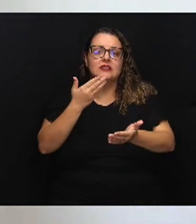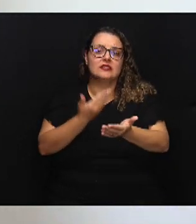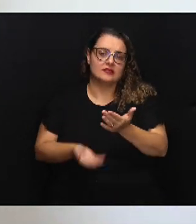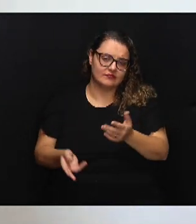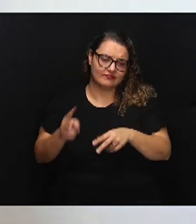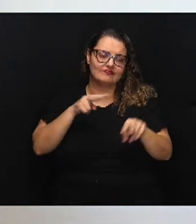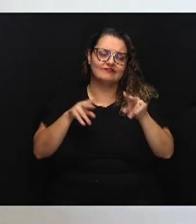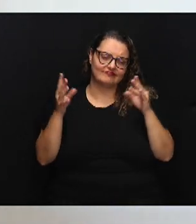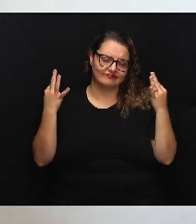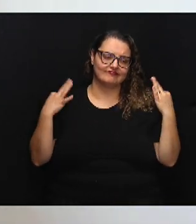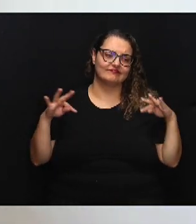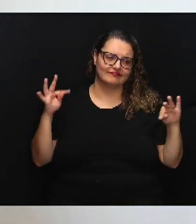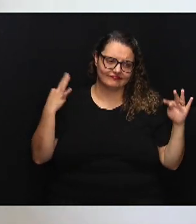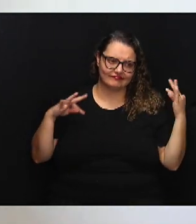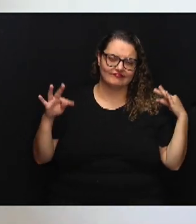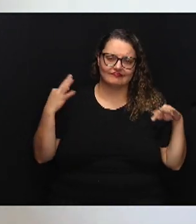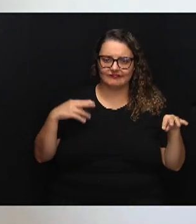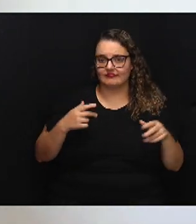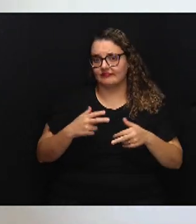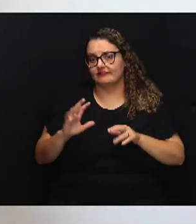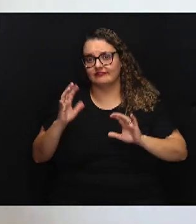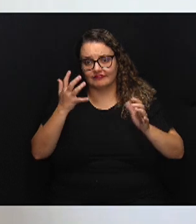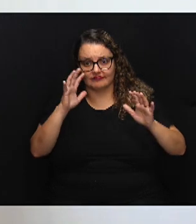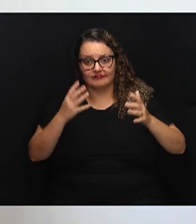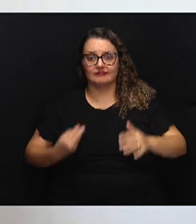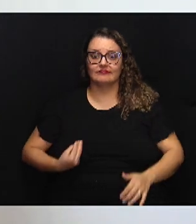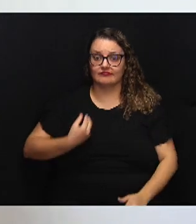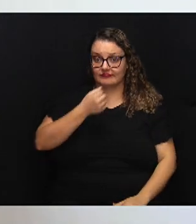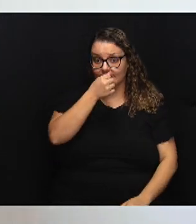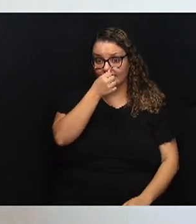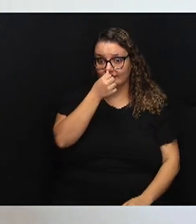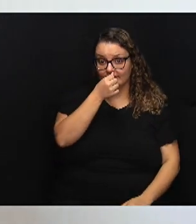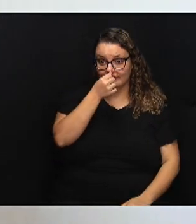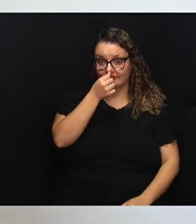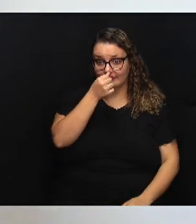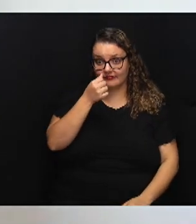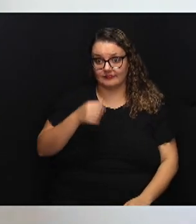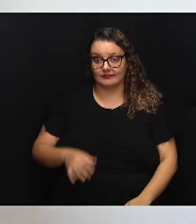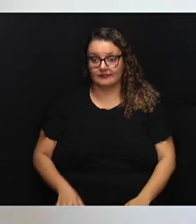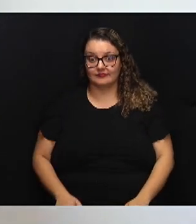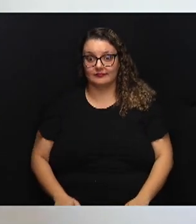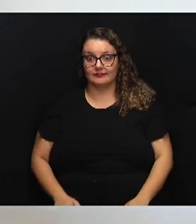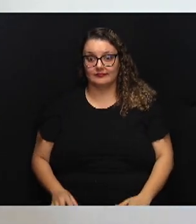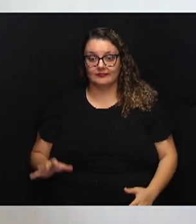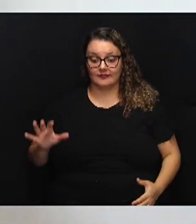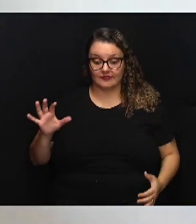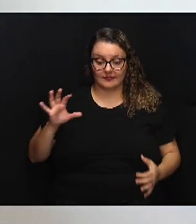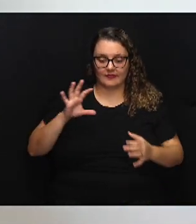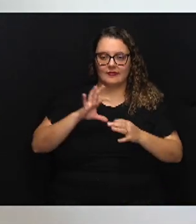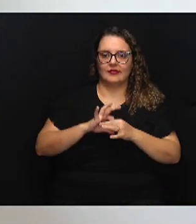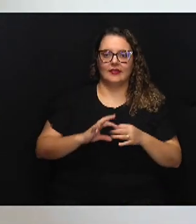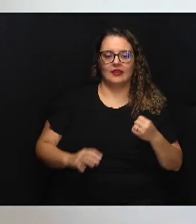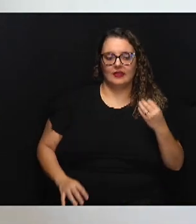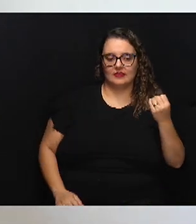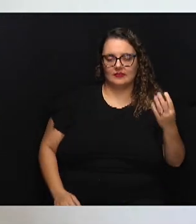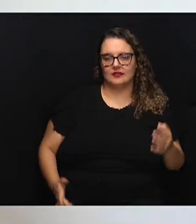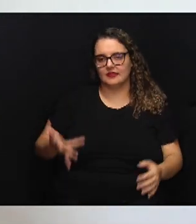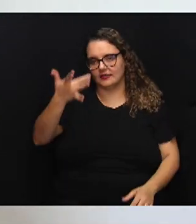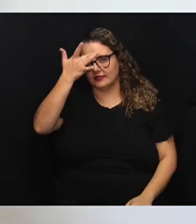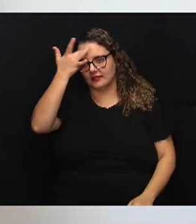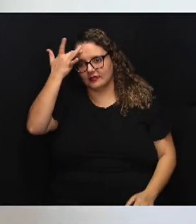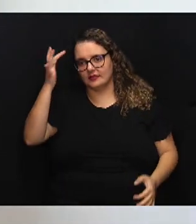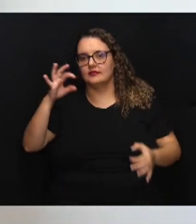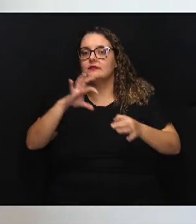turista, né? Pelas coisas que vão acontecendo na vida. Então, esse link da viagem, da saúde mental é